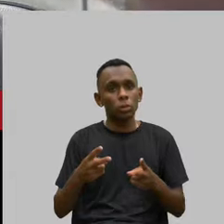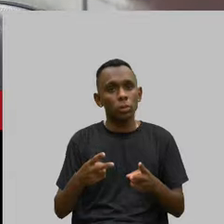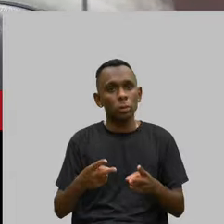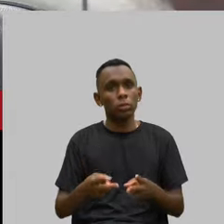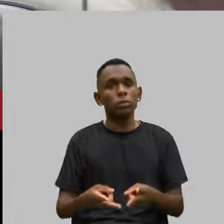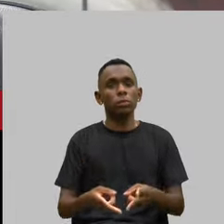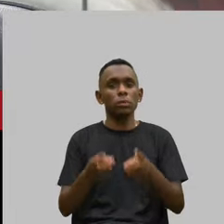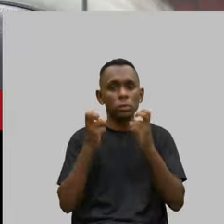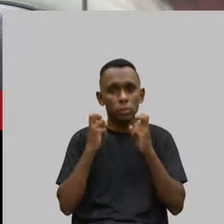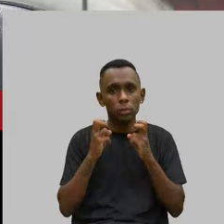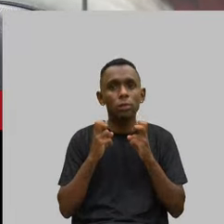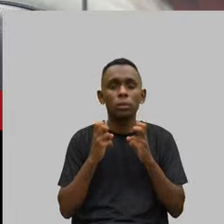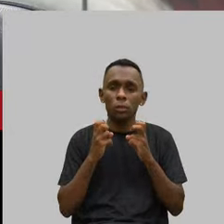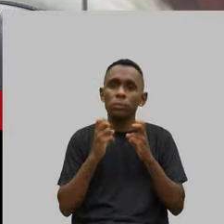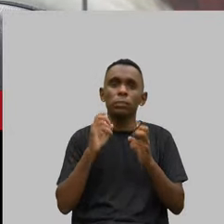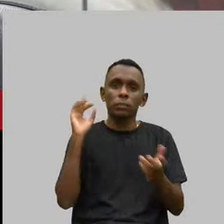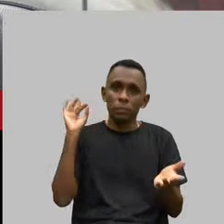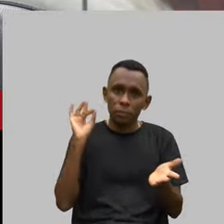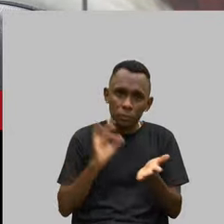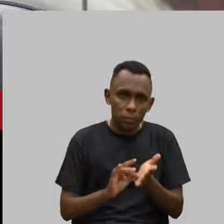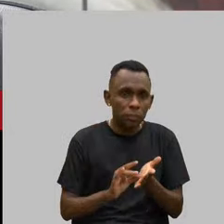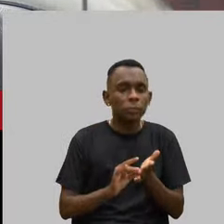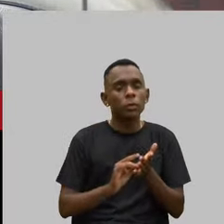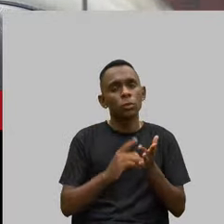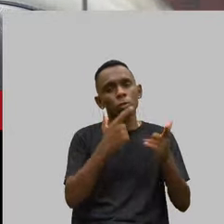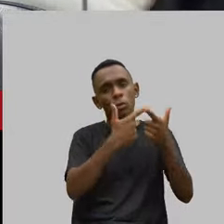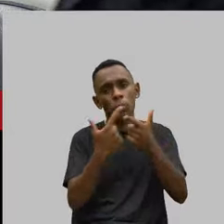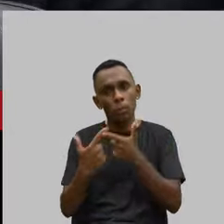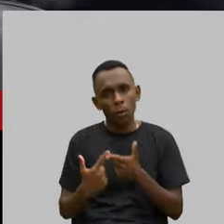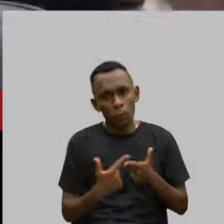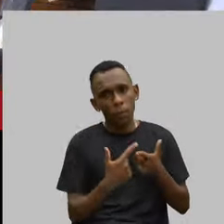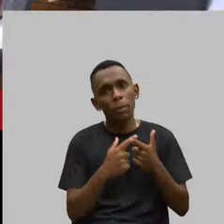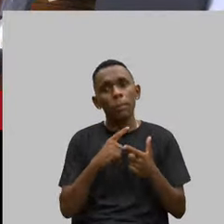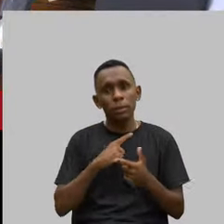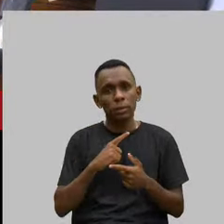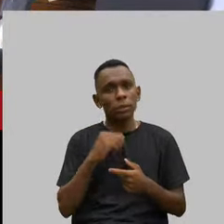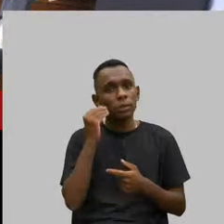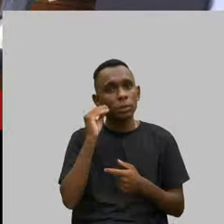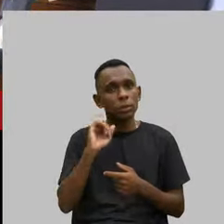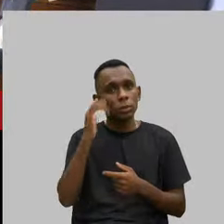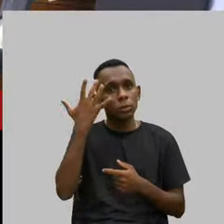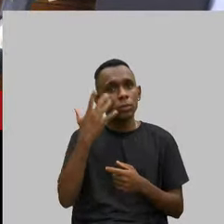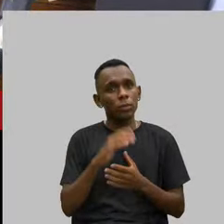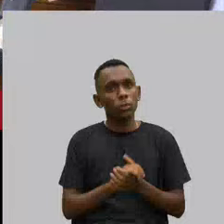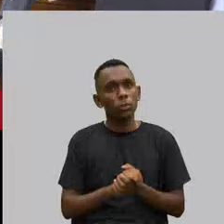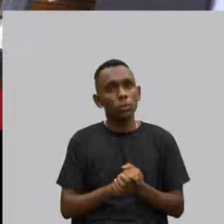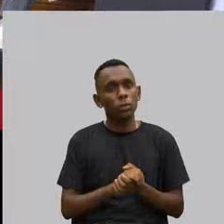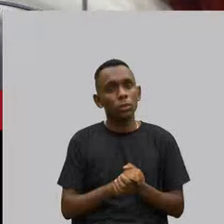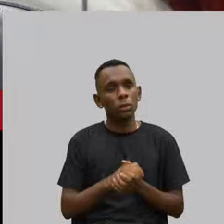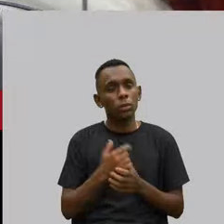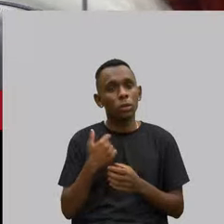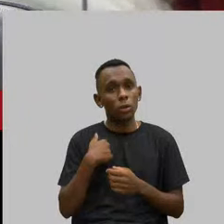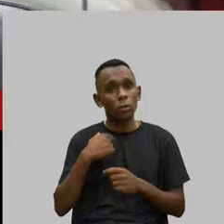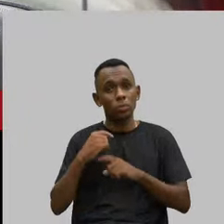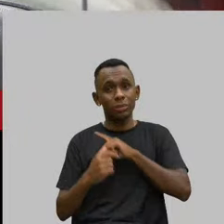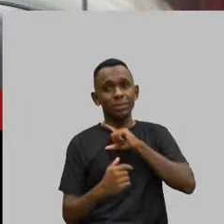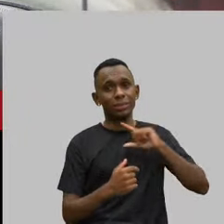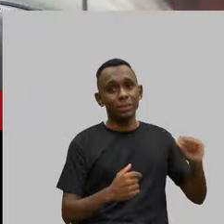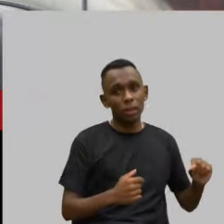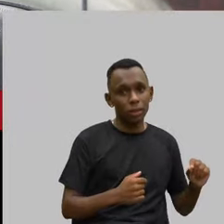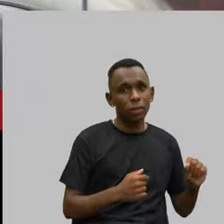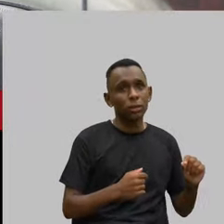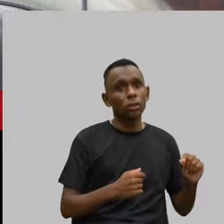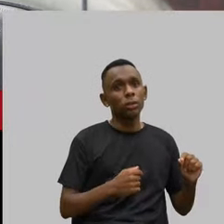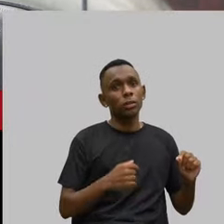firme ciente das demandas todas da pasta eu não tive aqui tive que dar uma saída enquanto o meu colega de